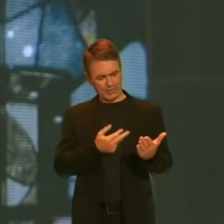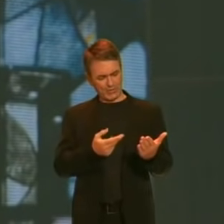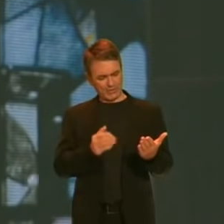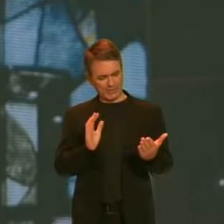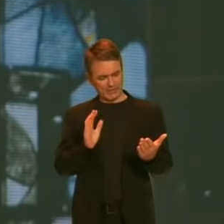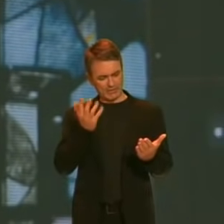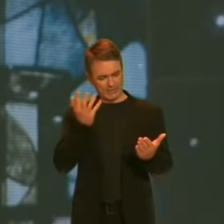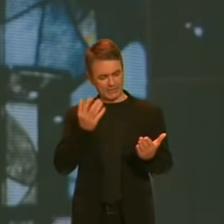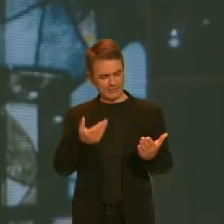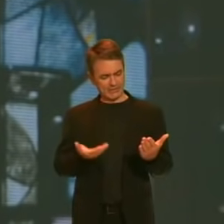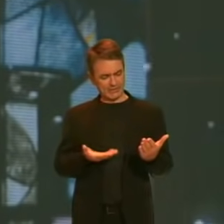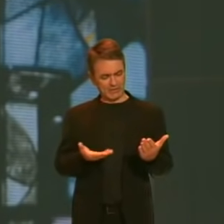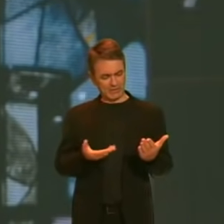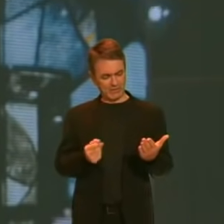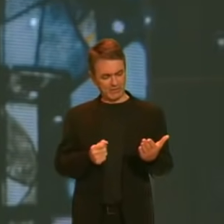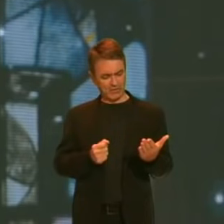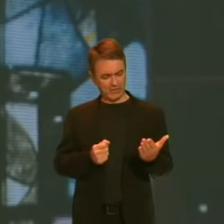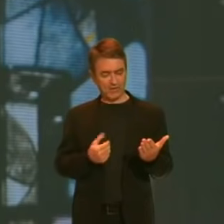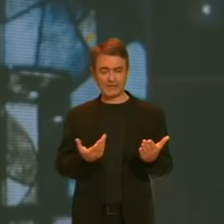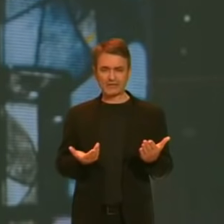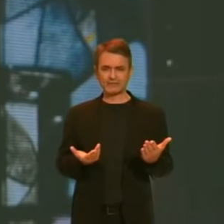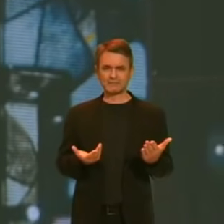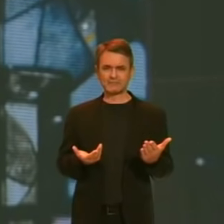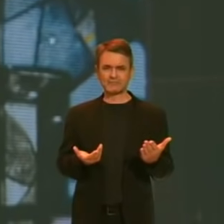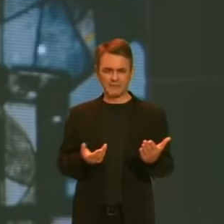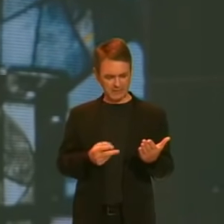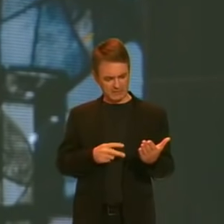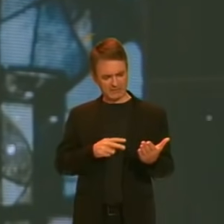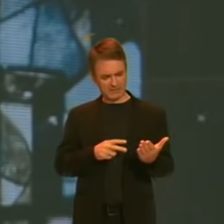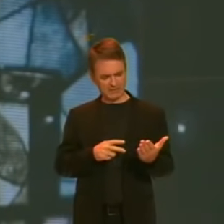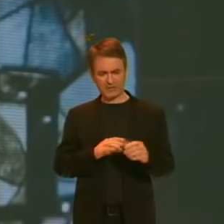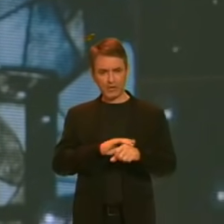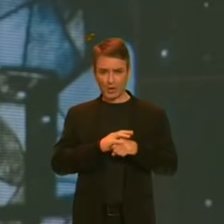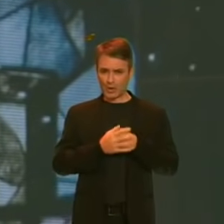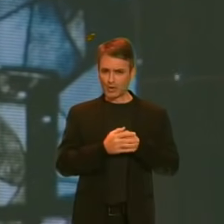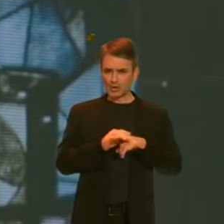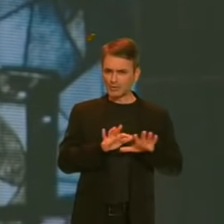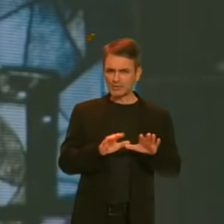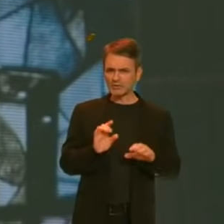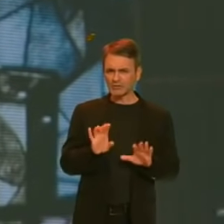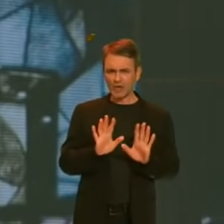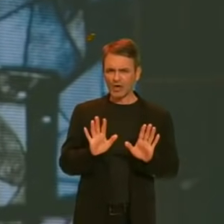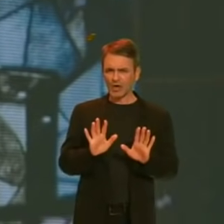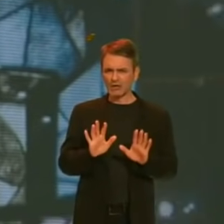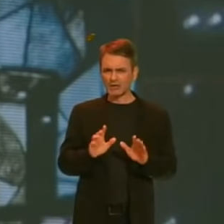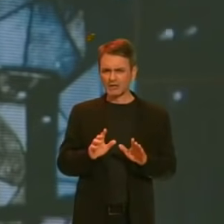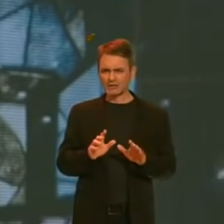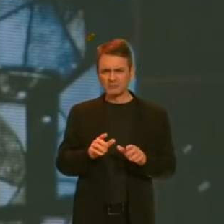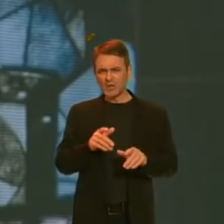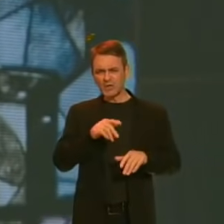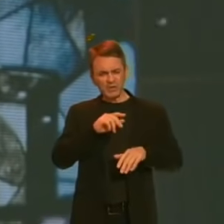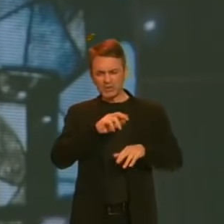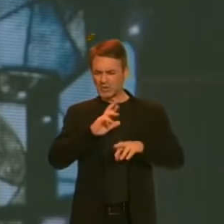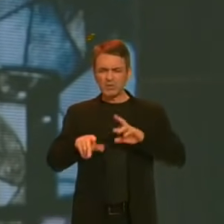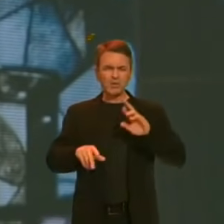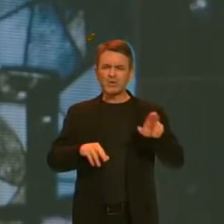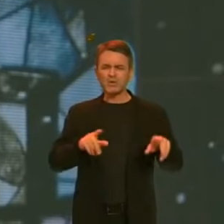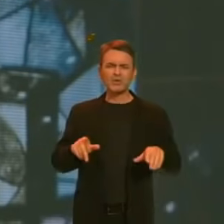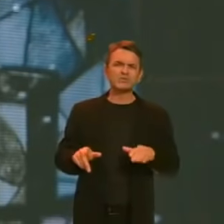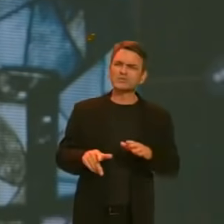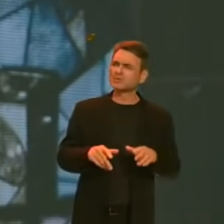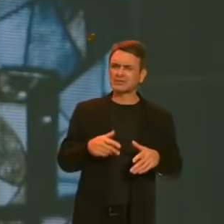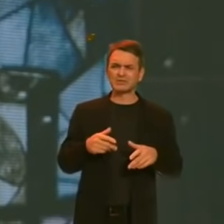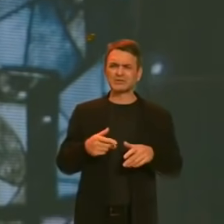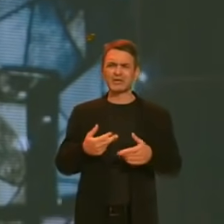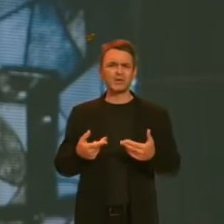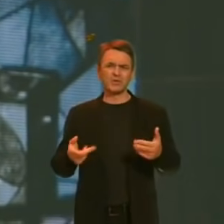acontecendo entre nós, de um modo geral, não apenas com a pandemia, mas em tantos outros aspectos, no dia a dia